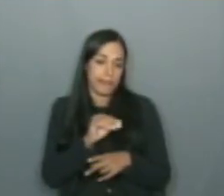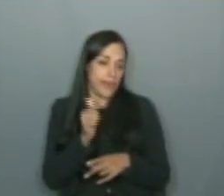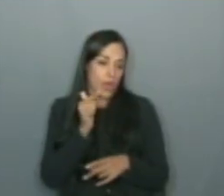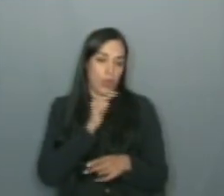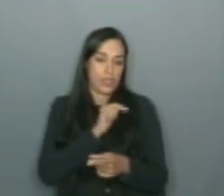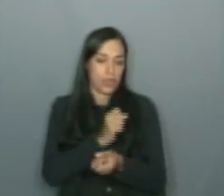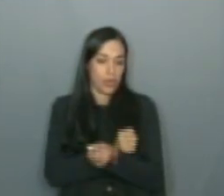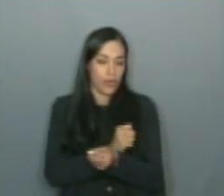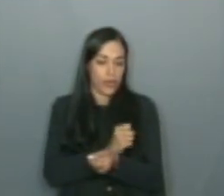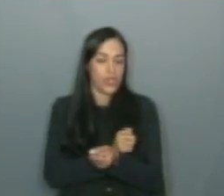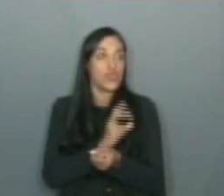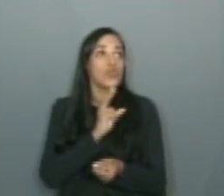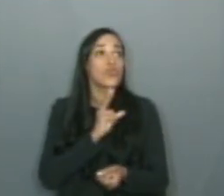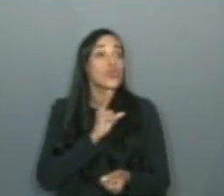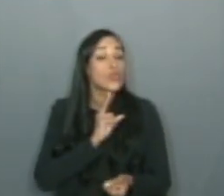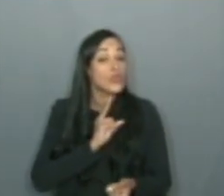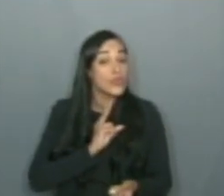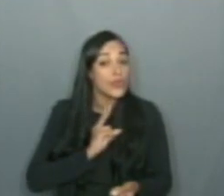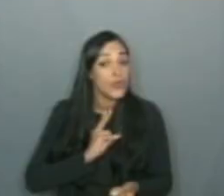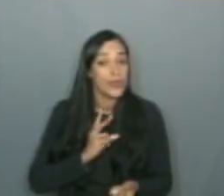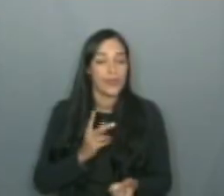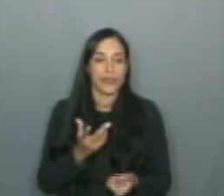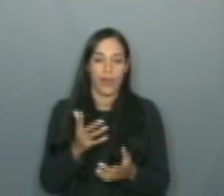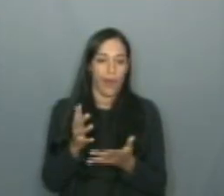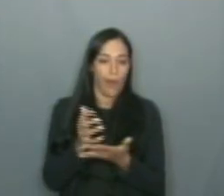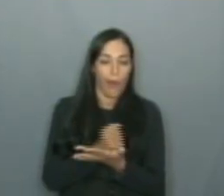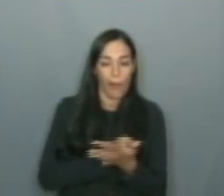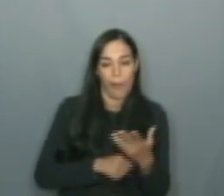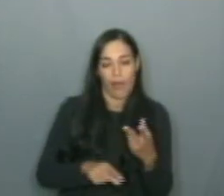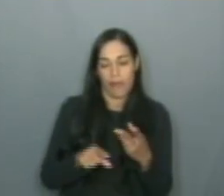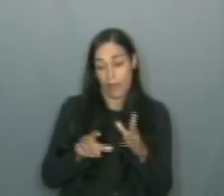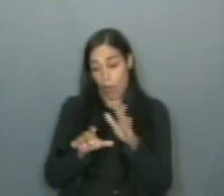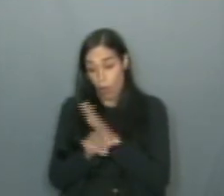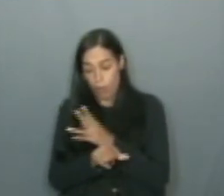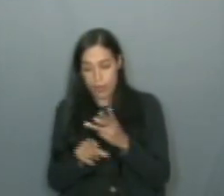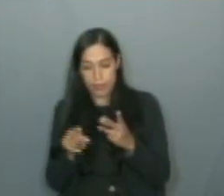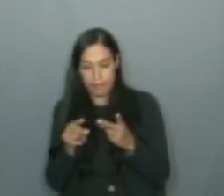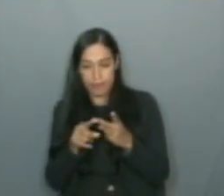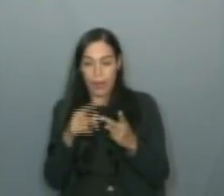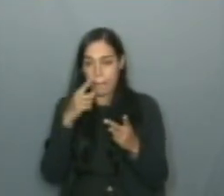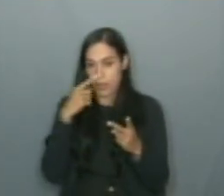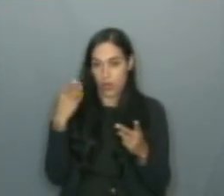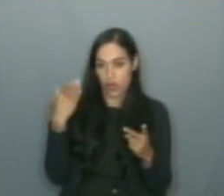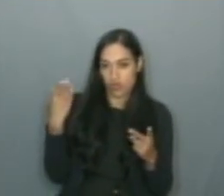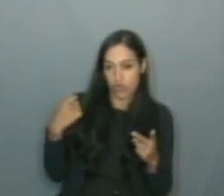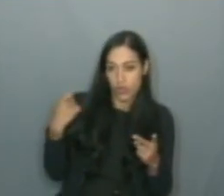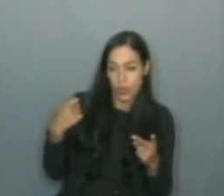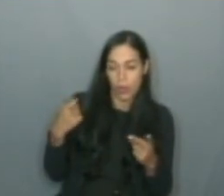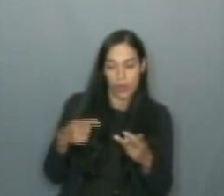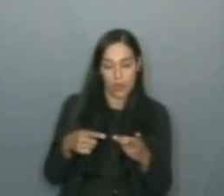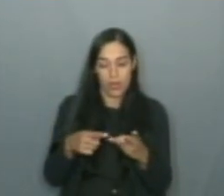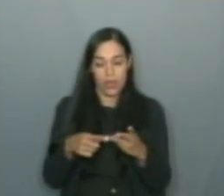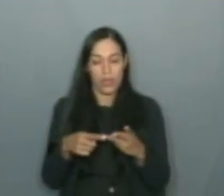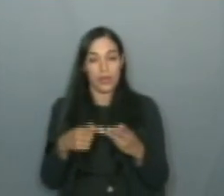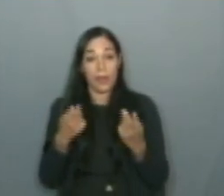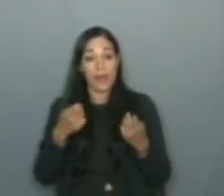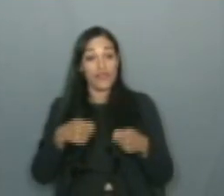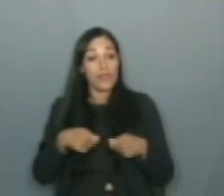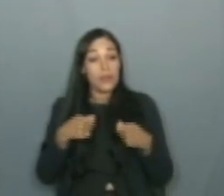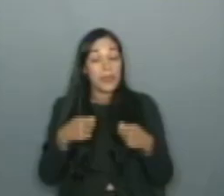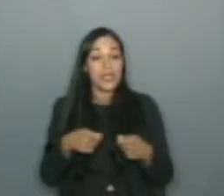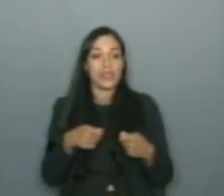droga, então se prostitui, então rouba. Precisa restabelecer a